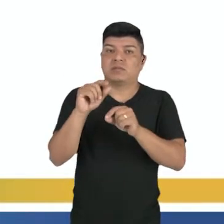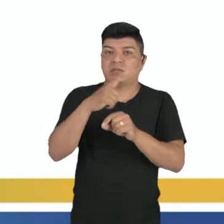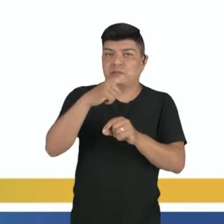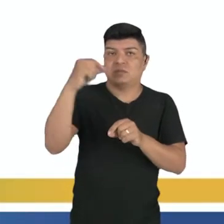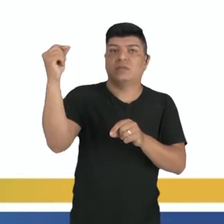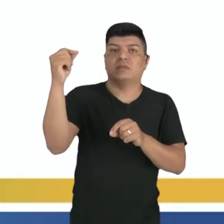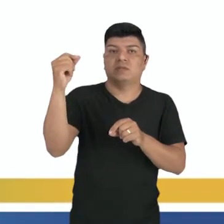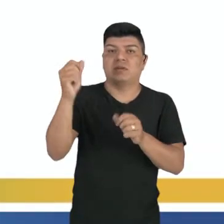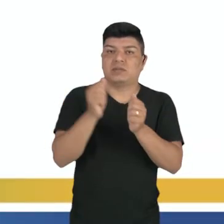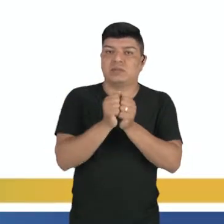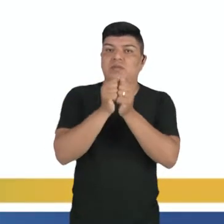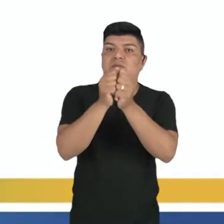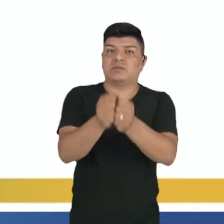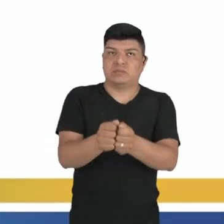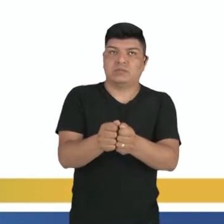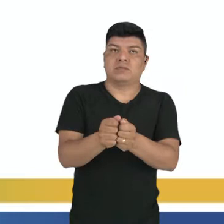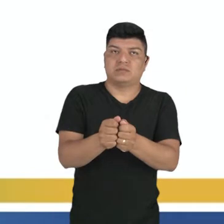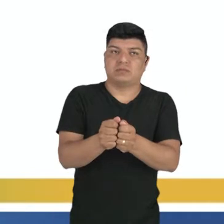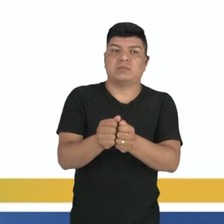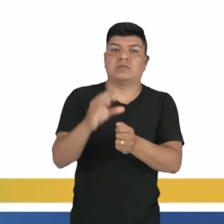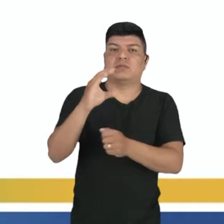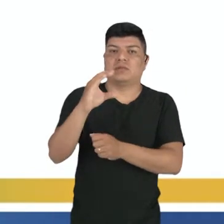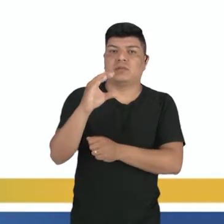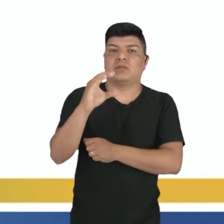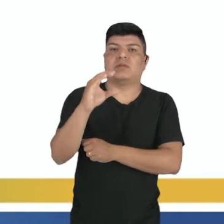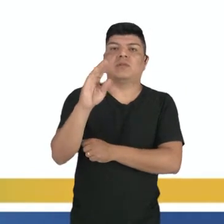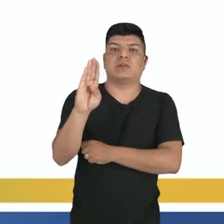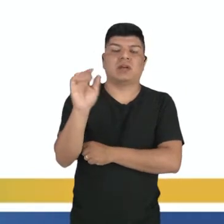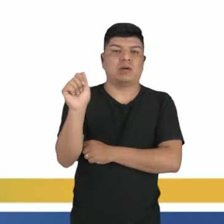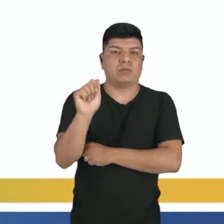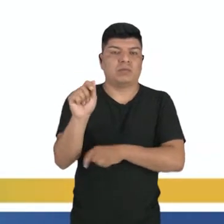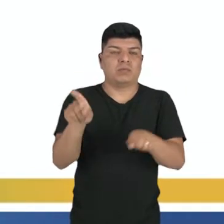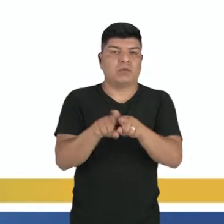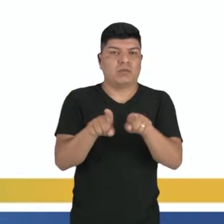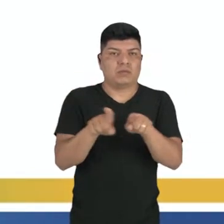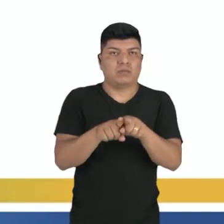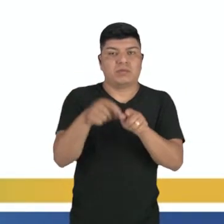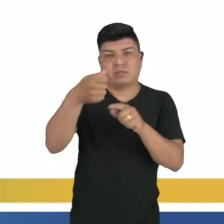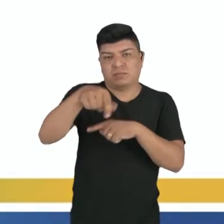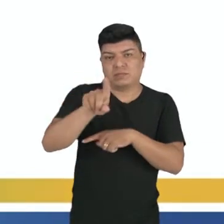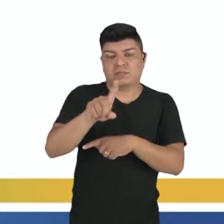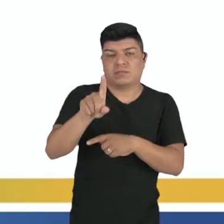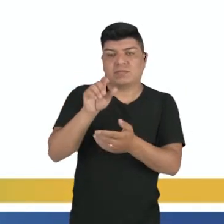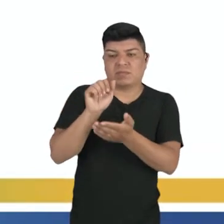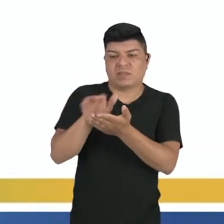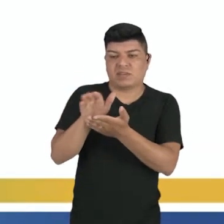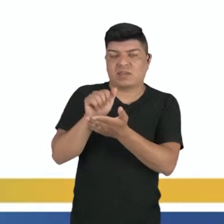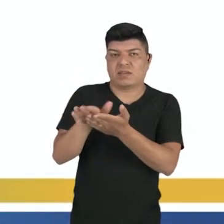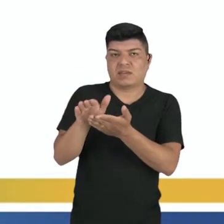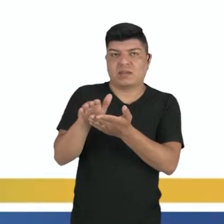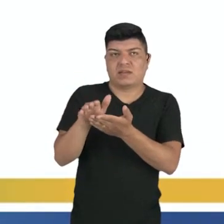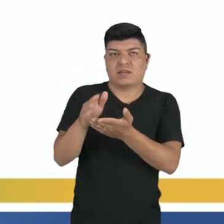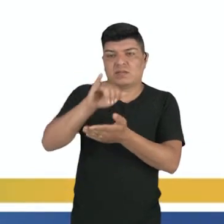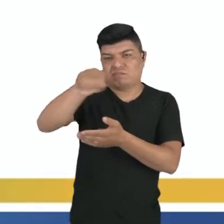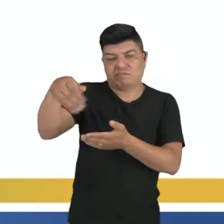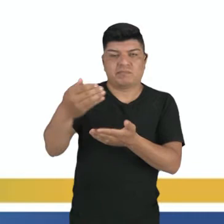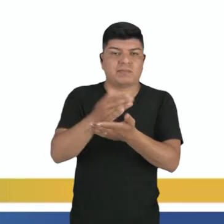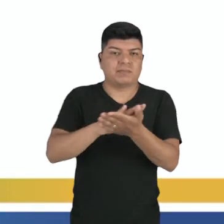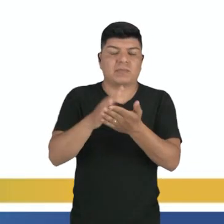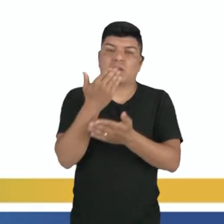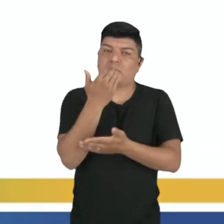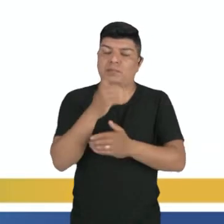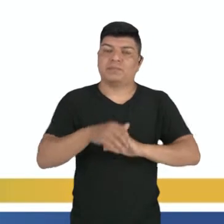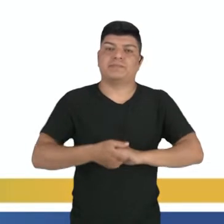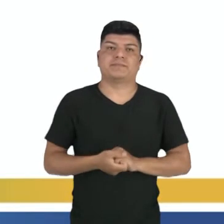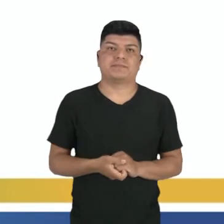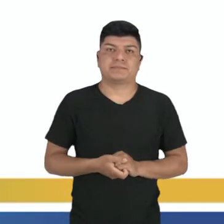sai, ela leva consigo o dióxido de carbono, que não é necessário, assim como os resíduos, assim como aquilo que não foi aproveitado como